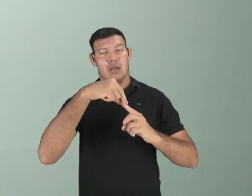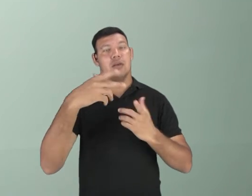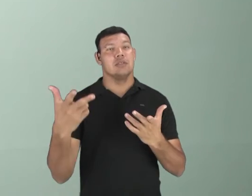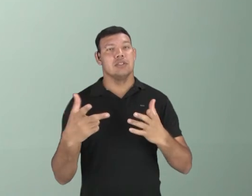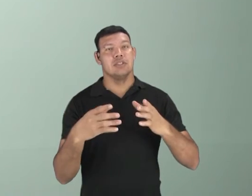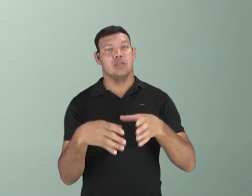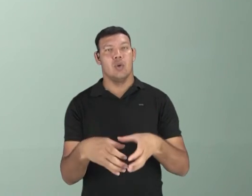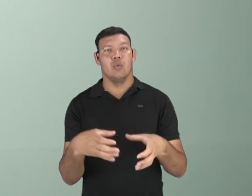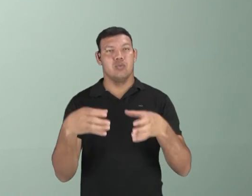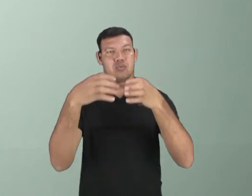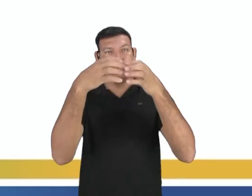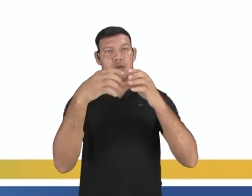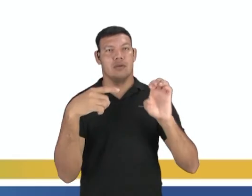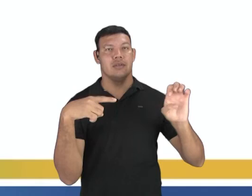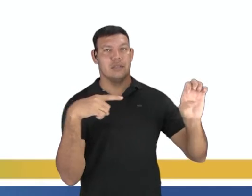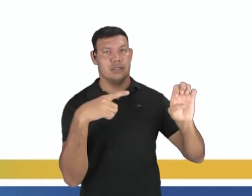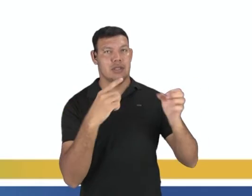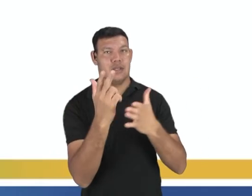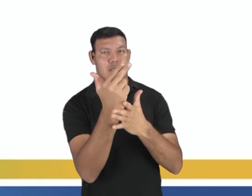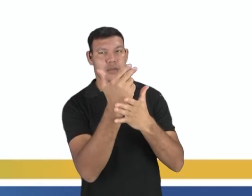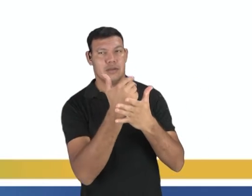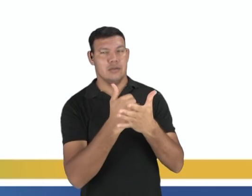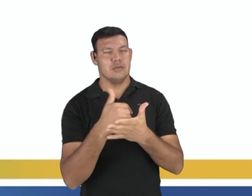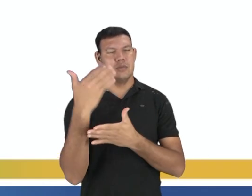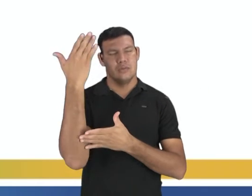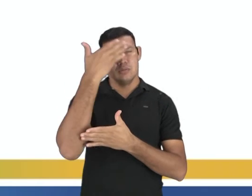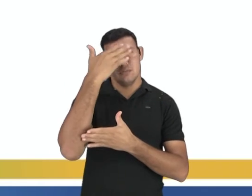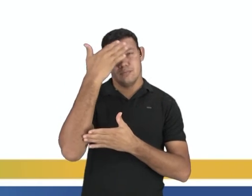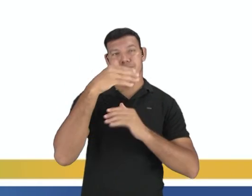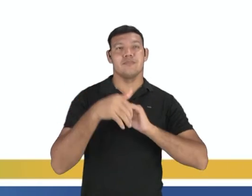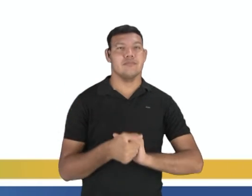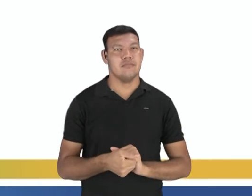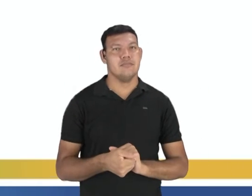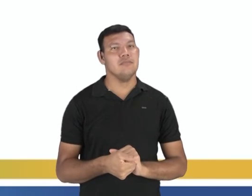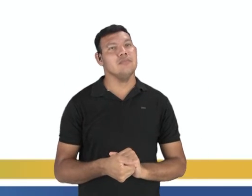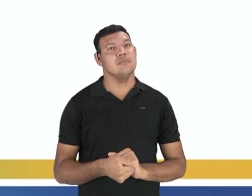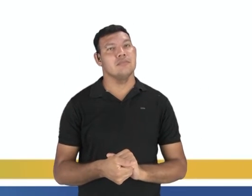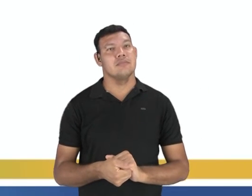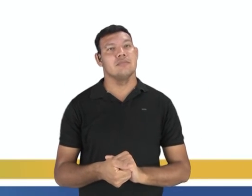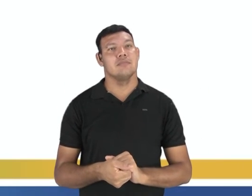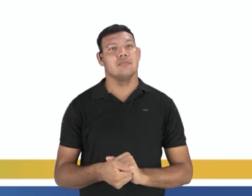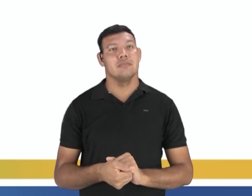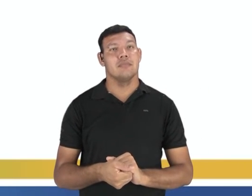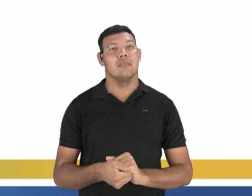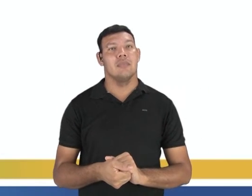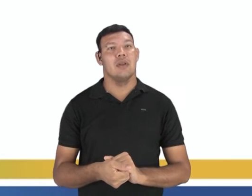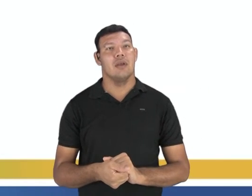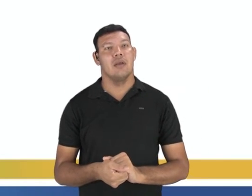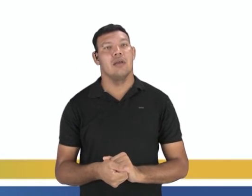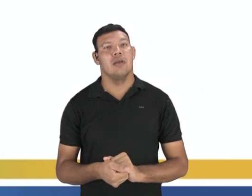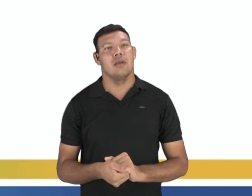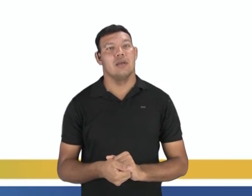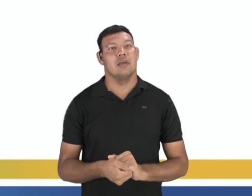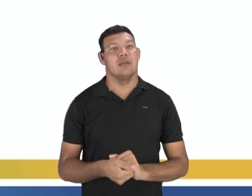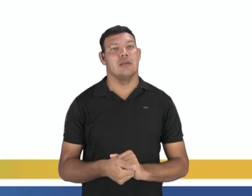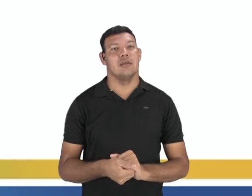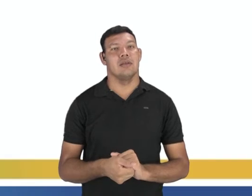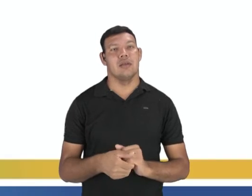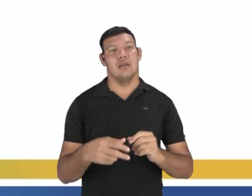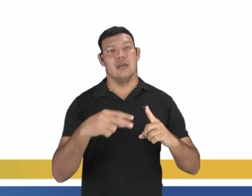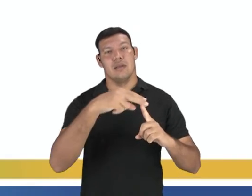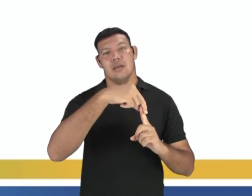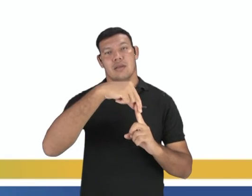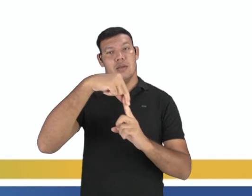jogo cooperativo. A letra C de casa, vôlei infinito, é um outro exemplo, também acabamos de estudar. A letra D, caneta